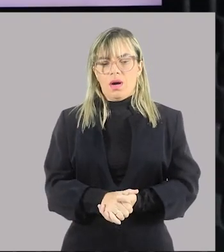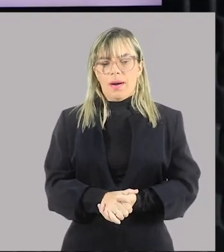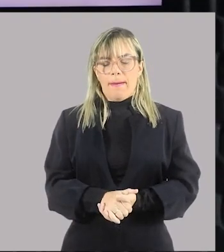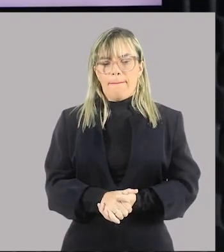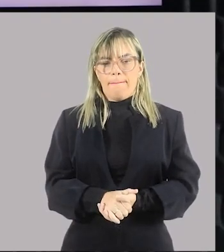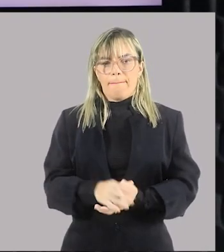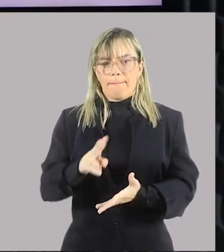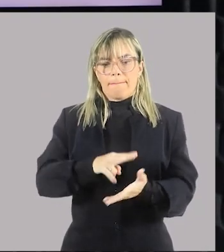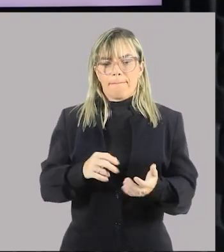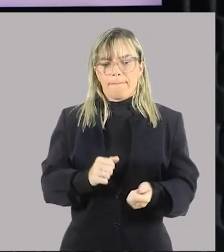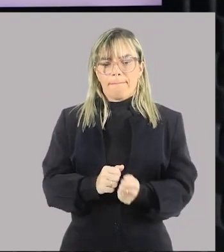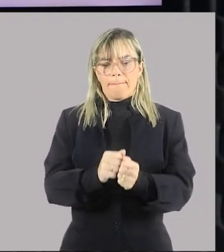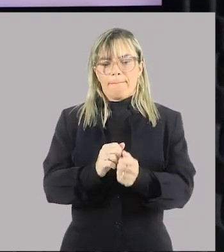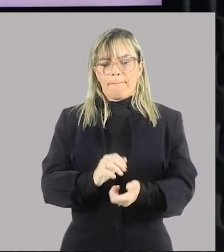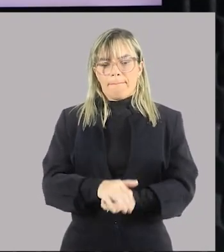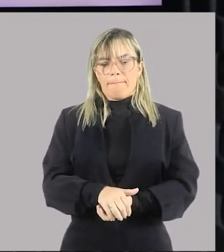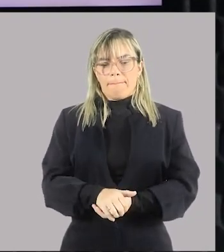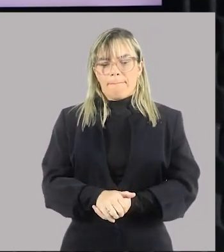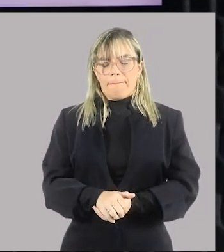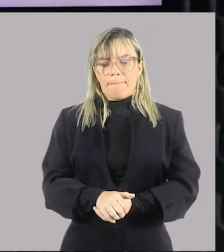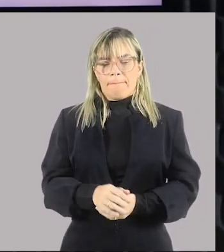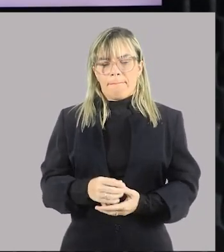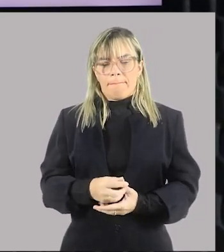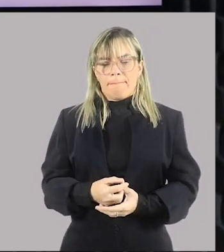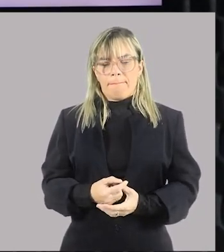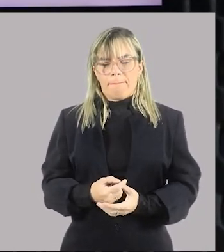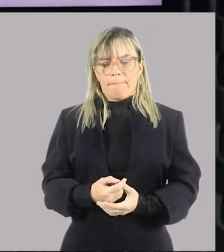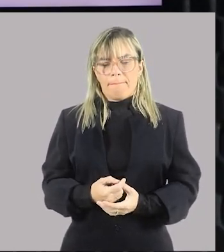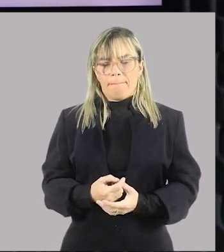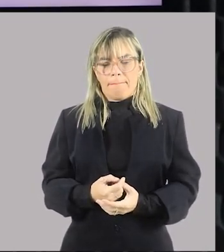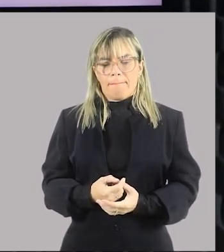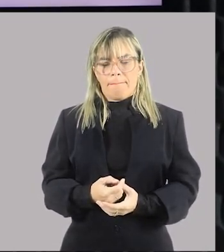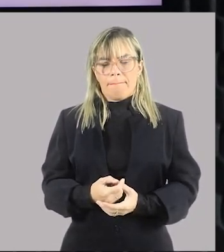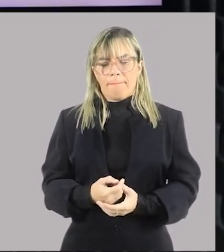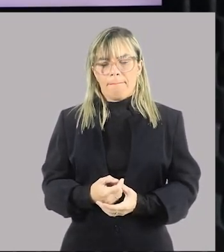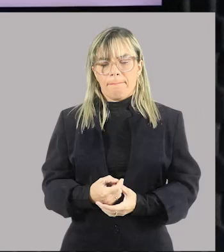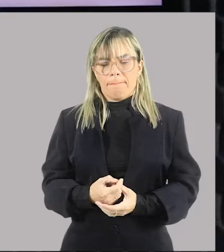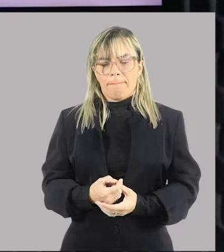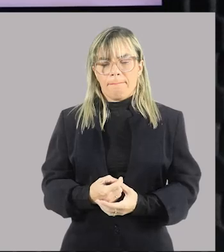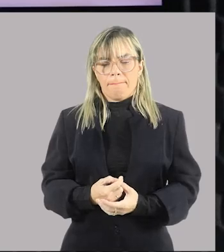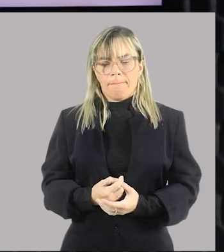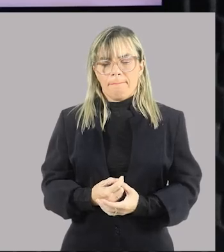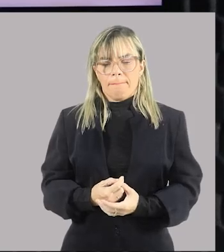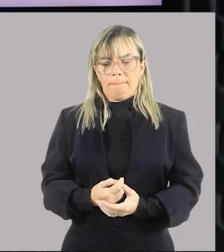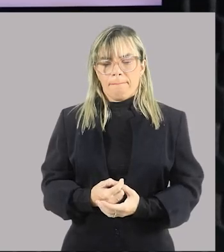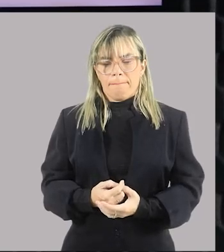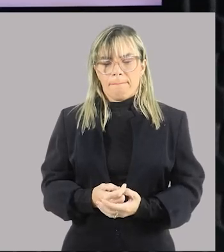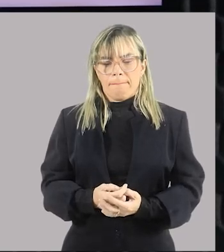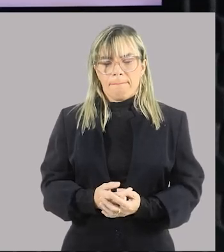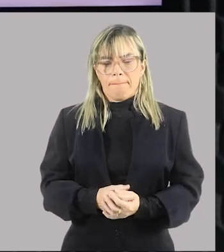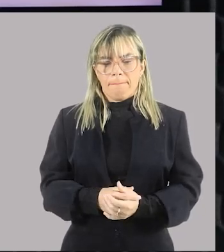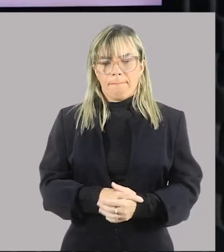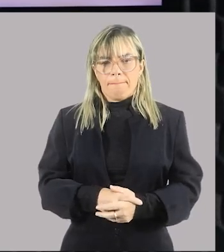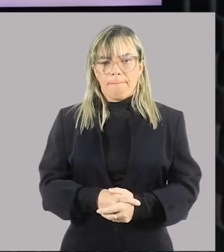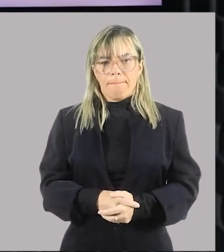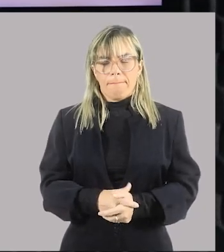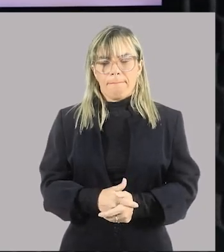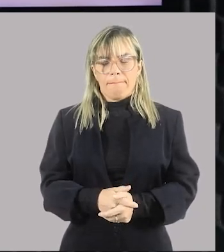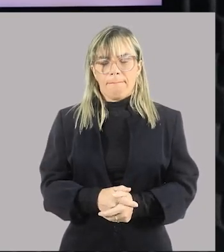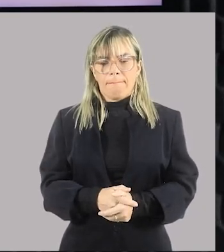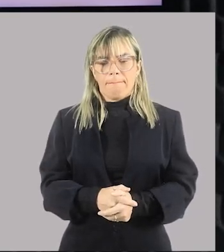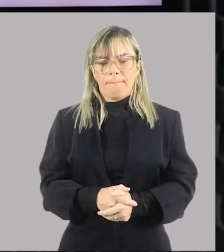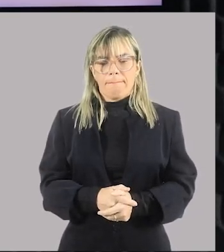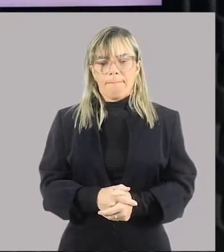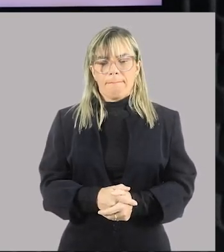administração pública, 10%, educação, onde aqui nós nos encontramos, 6,4%, a